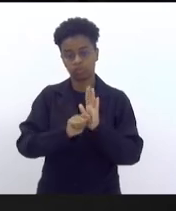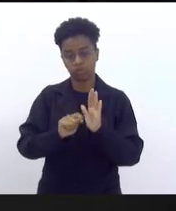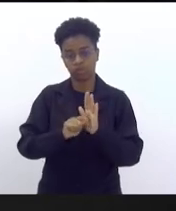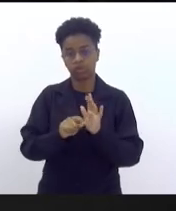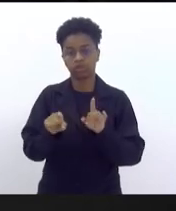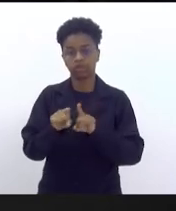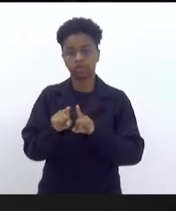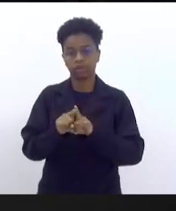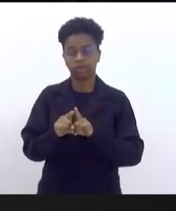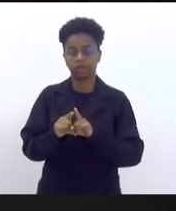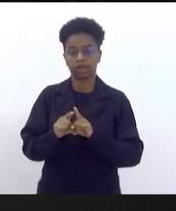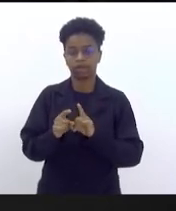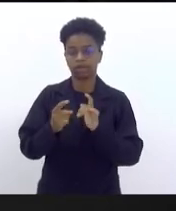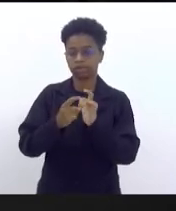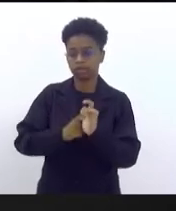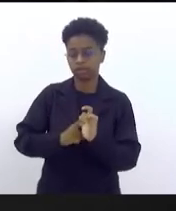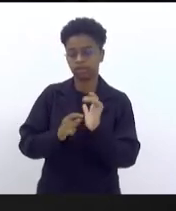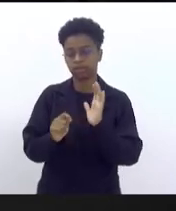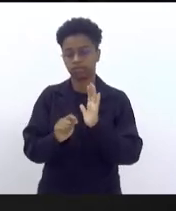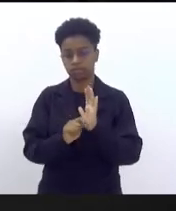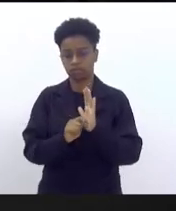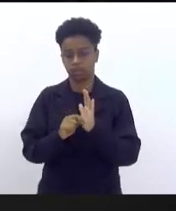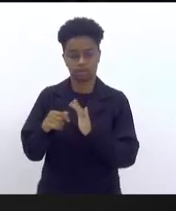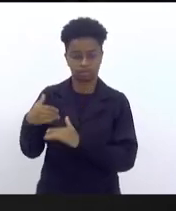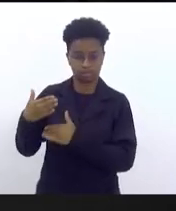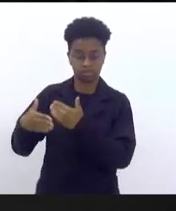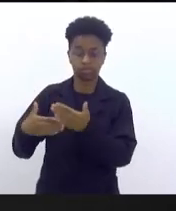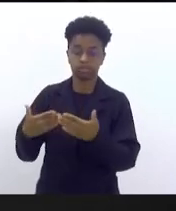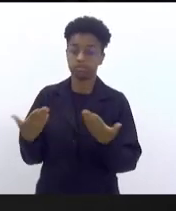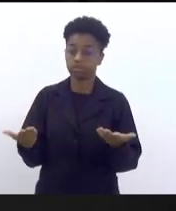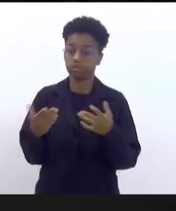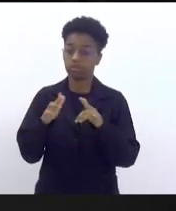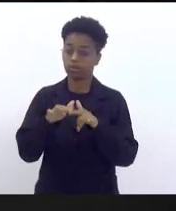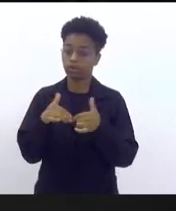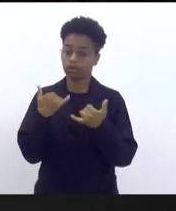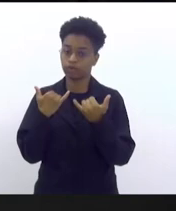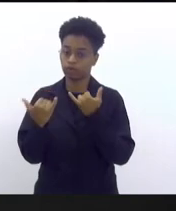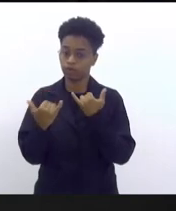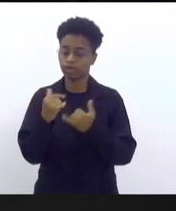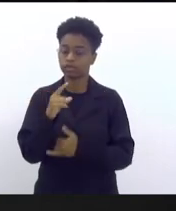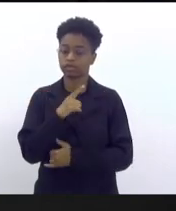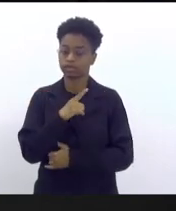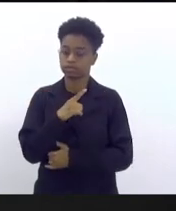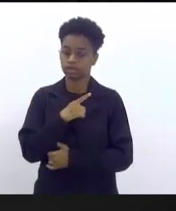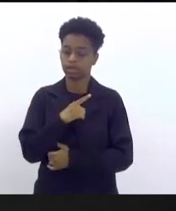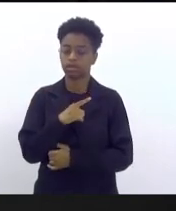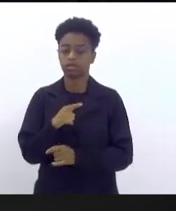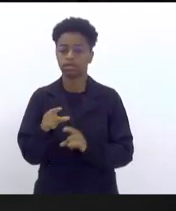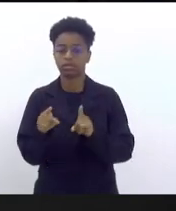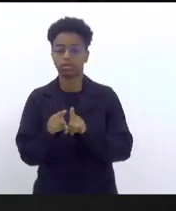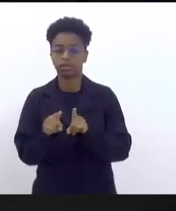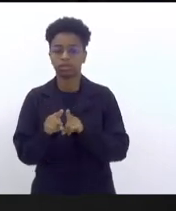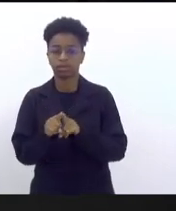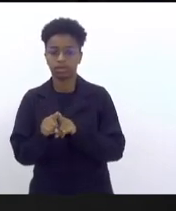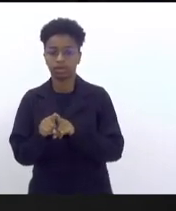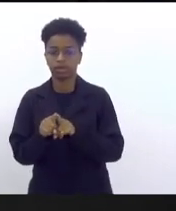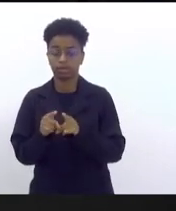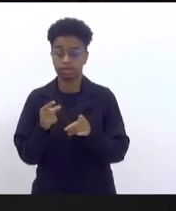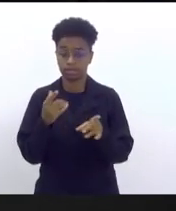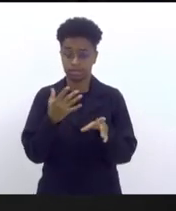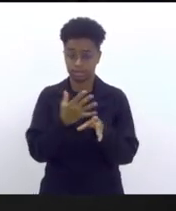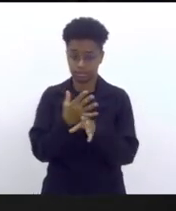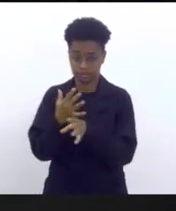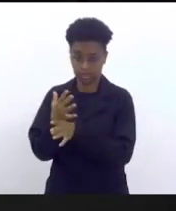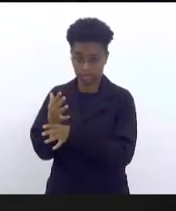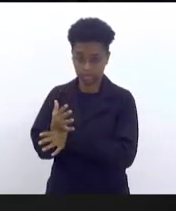bem avançada então diante desses dados que nós temos E como tem esses municípios